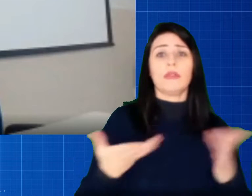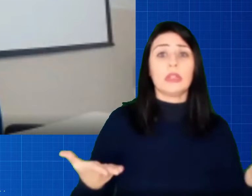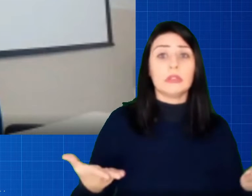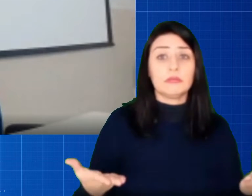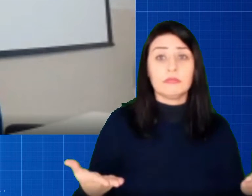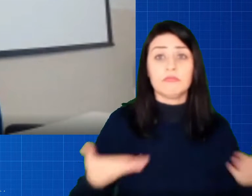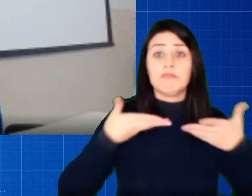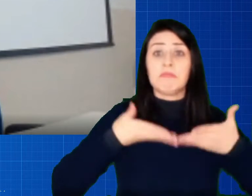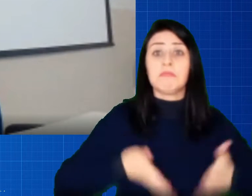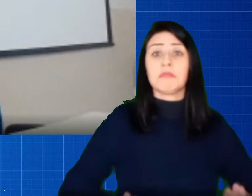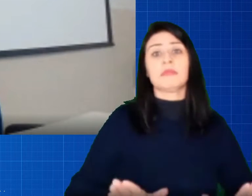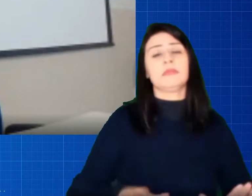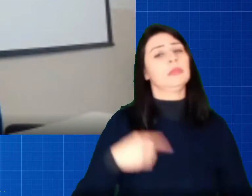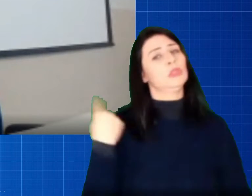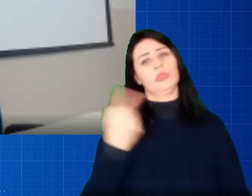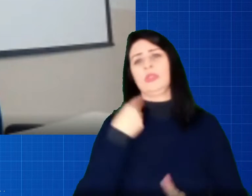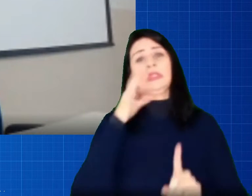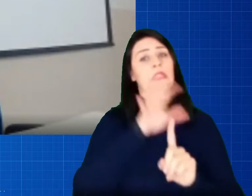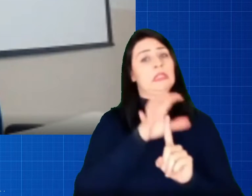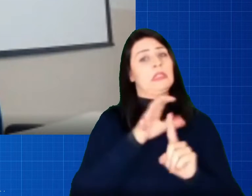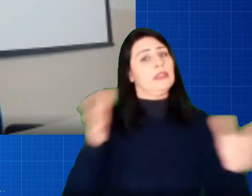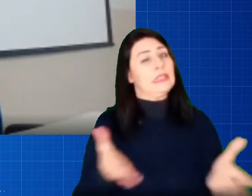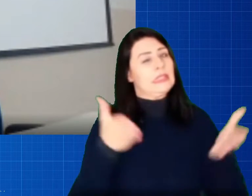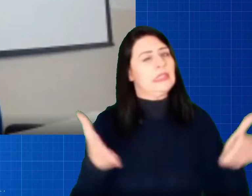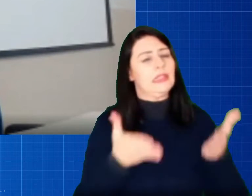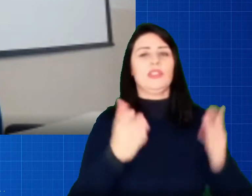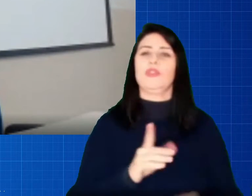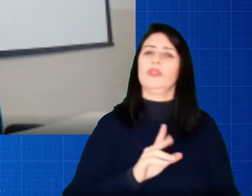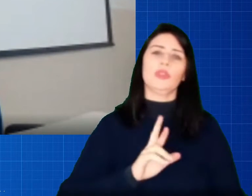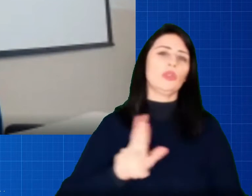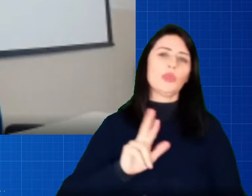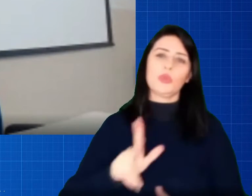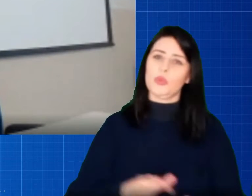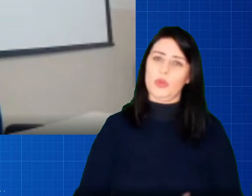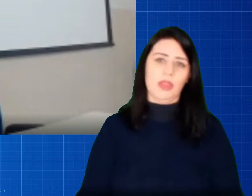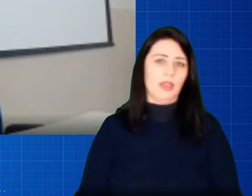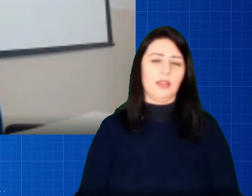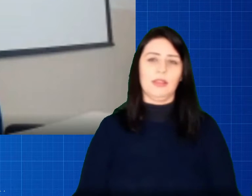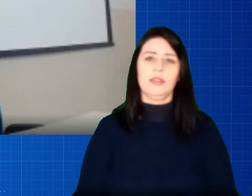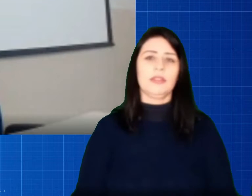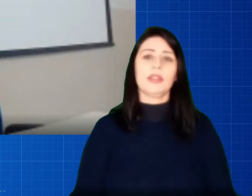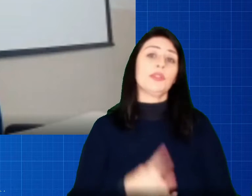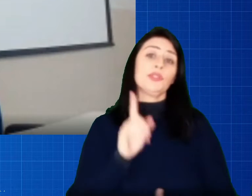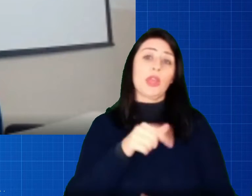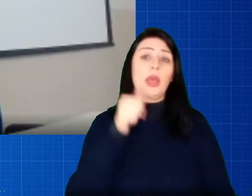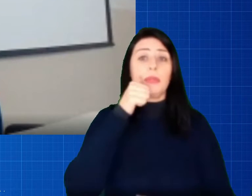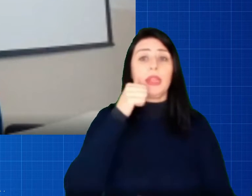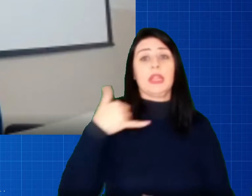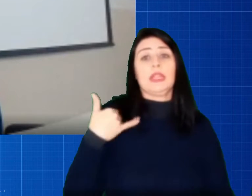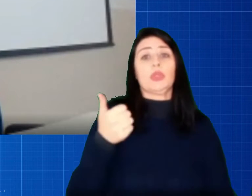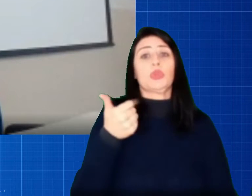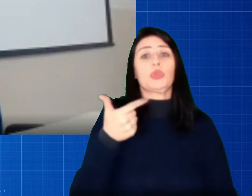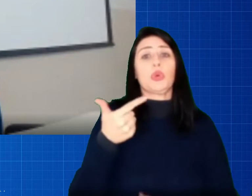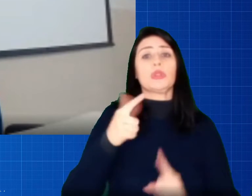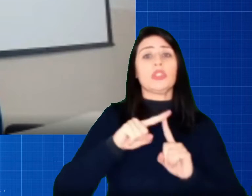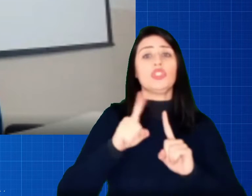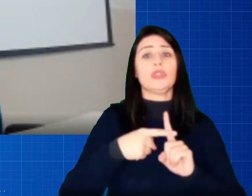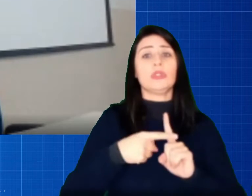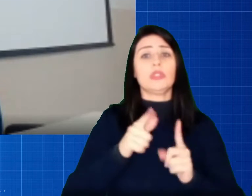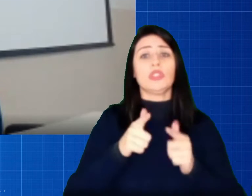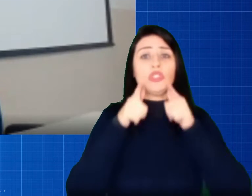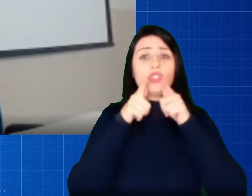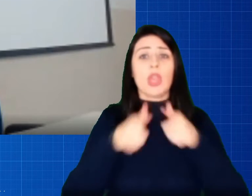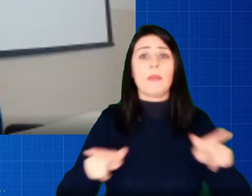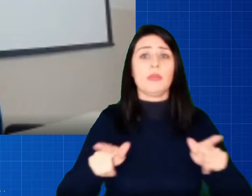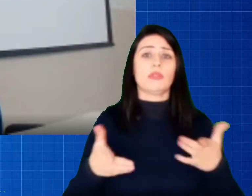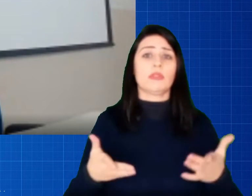nós que estamos incentivando. Nós não queremos que as nossas meninas tenham, que nem teve esses dias, 12 anos gêmeos. Eu não consigo